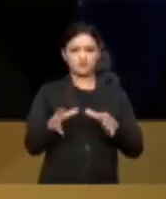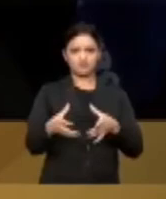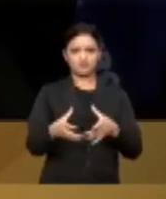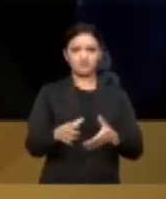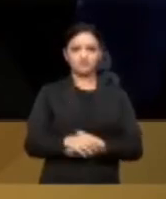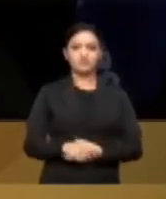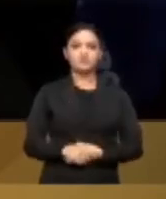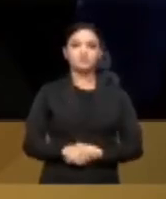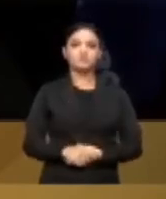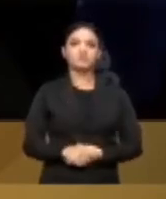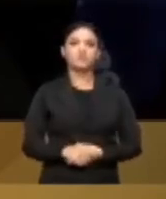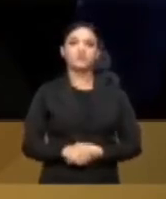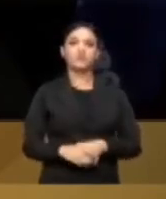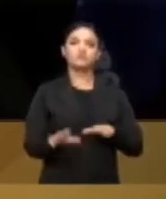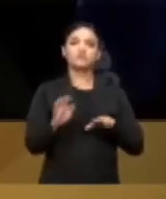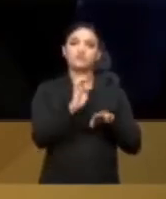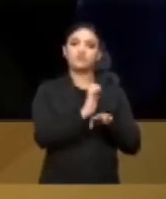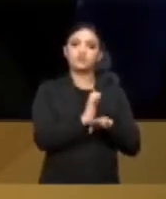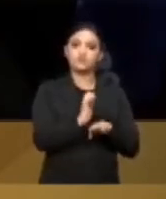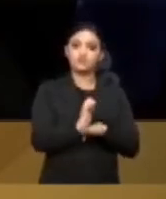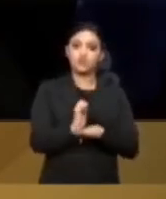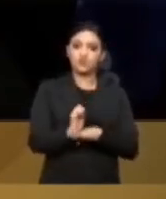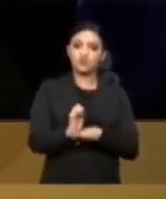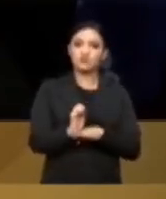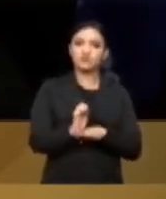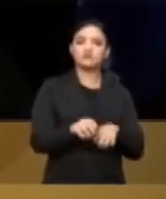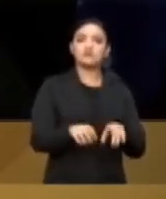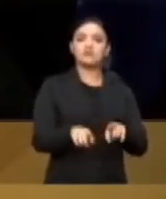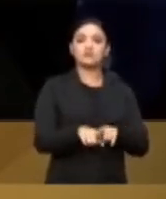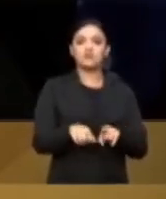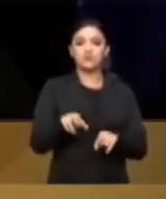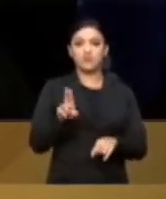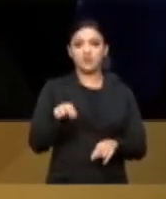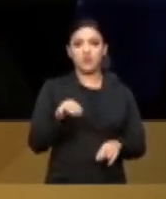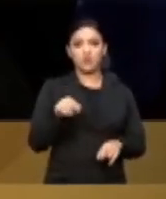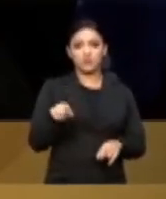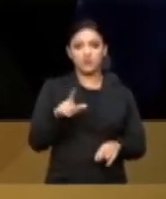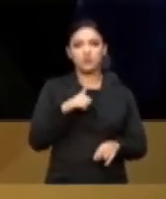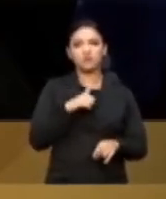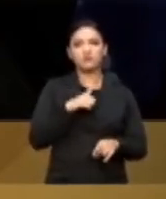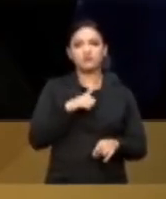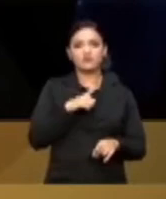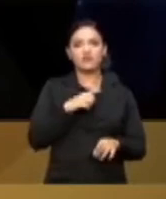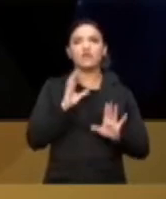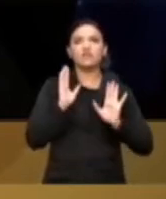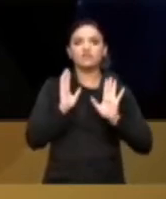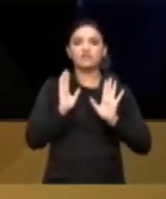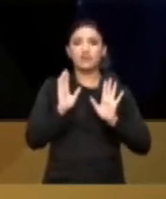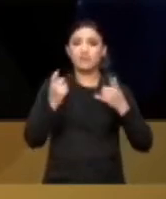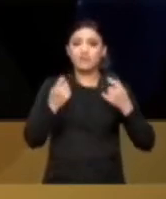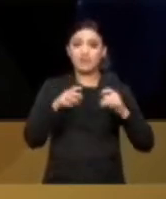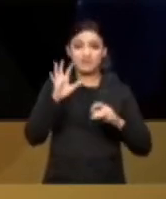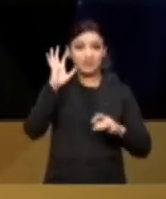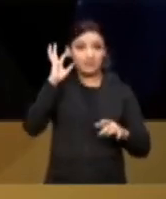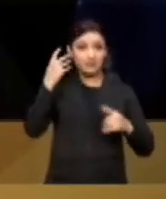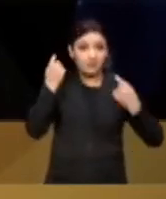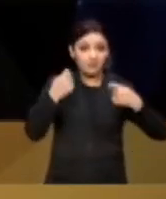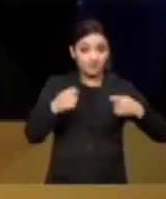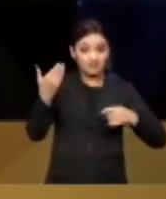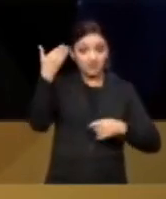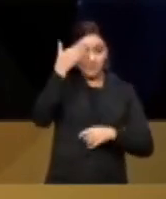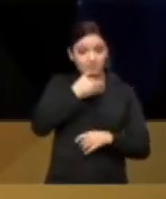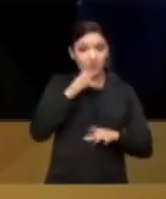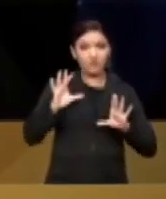dos Estados-membros, da mesma forma que se exige da União, há de estar embasado em critérios científicos e, no caso de contrariar